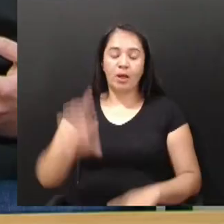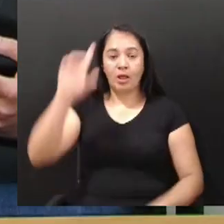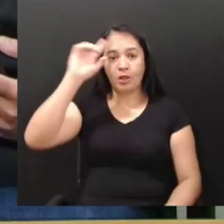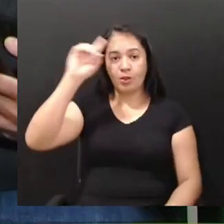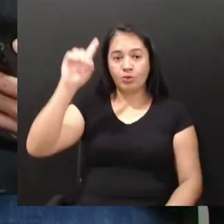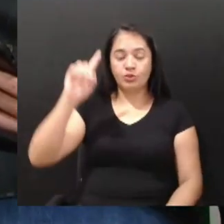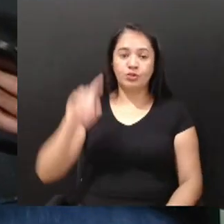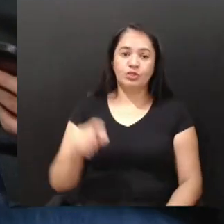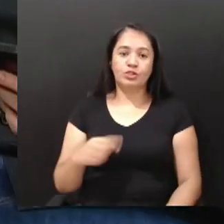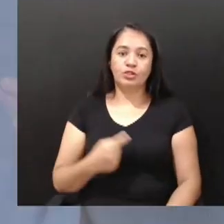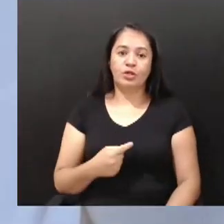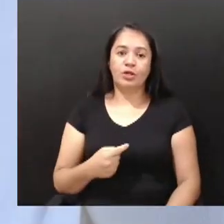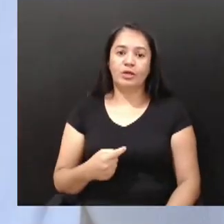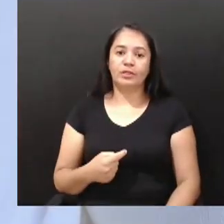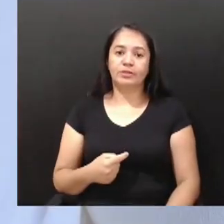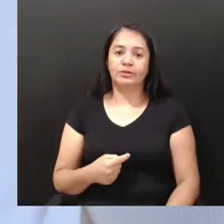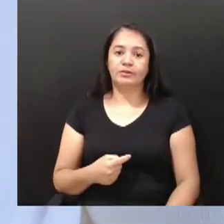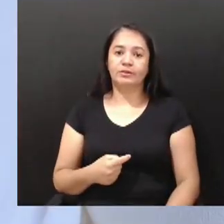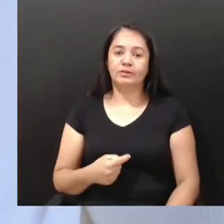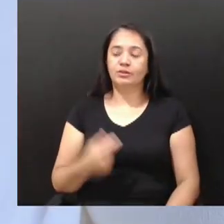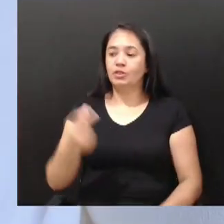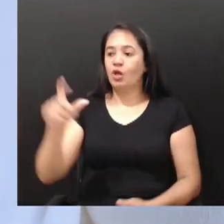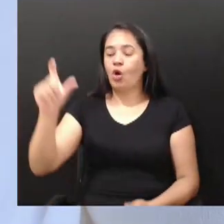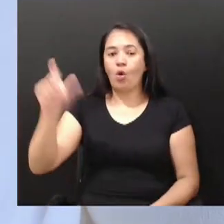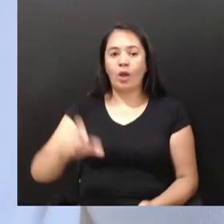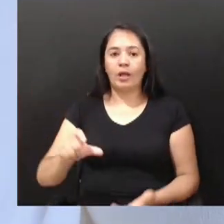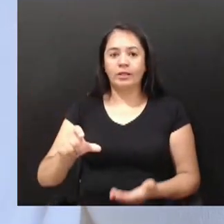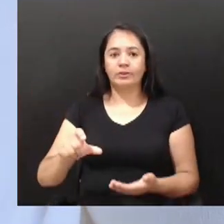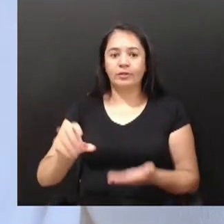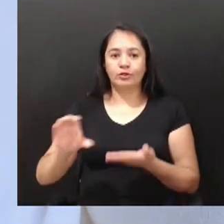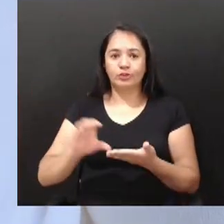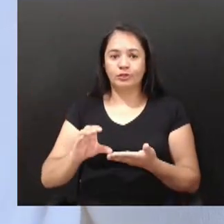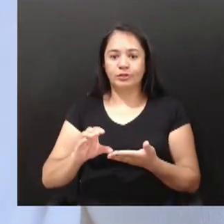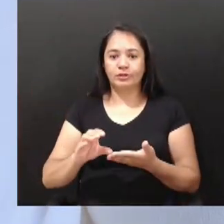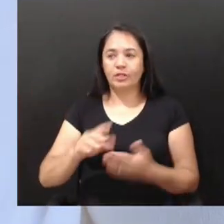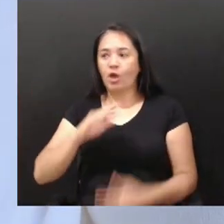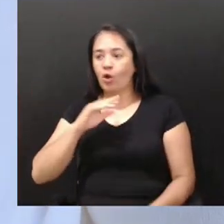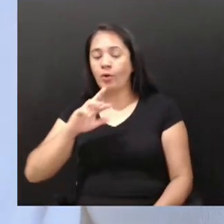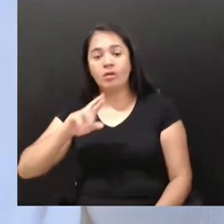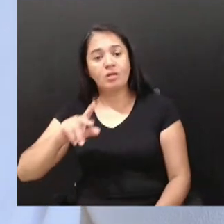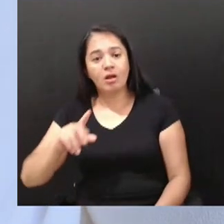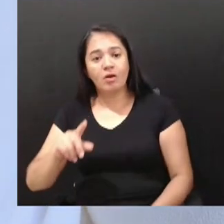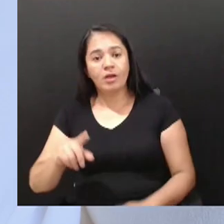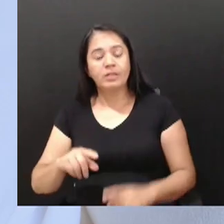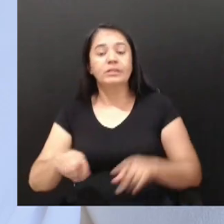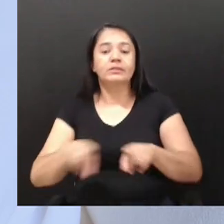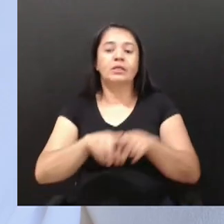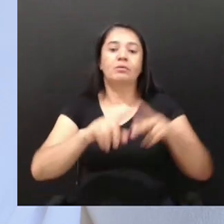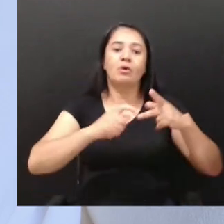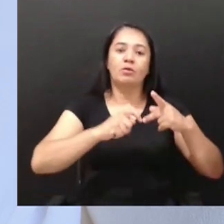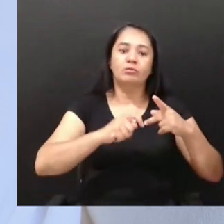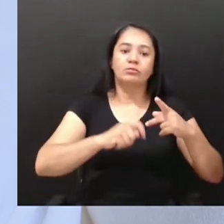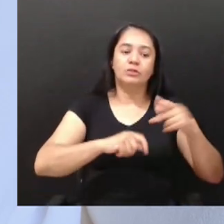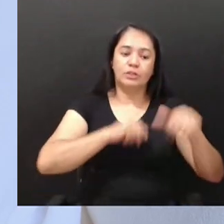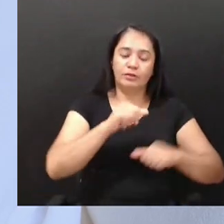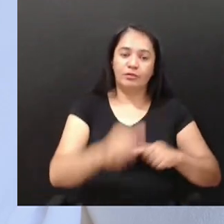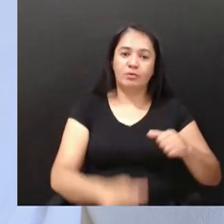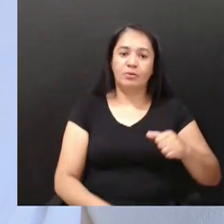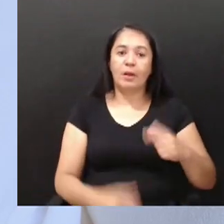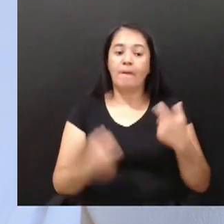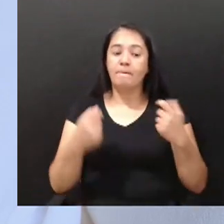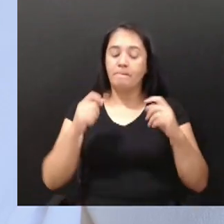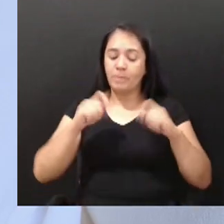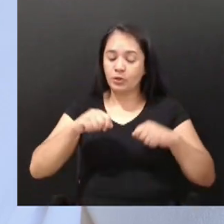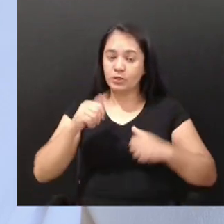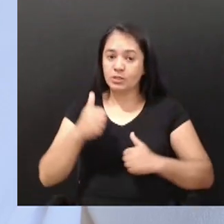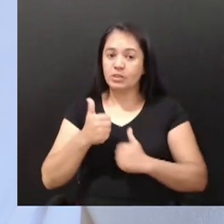pode tornar o cartão de crédito um vilão. Assim como a gente não pode tornar o Pix parcelado um vilão. Ele pode ser um grande aliado das suas finanças,